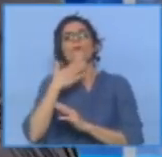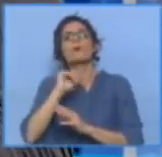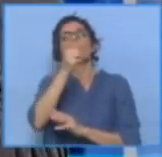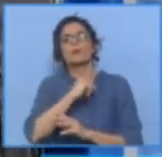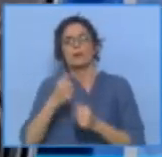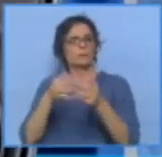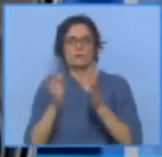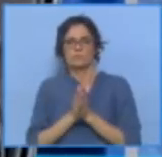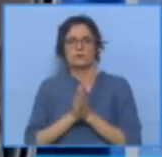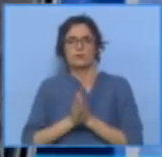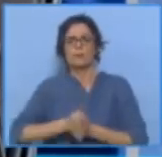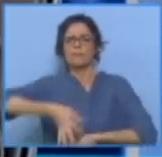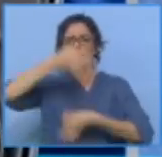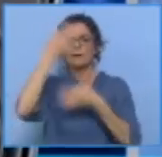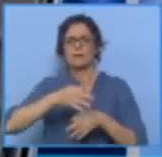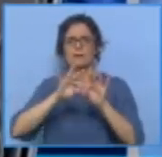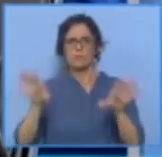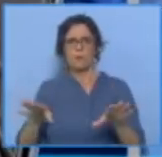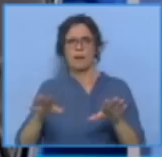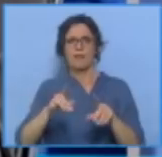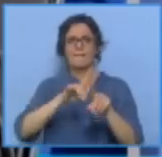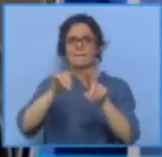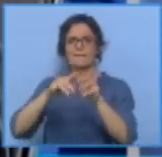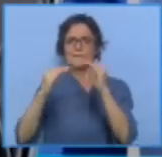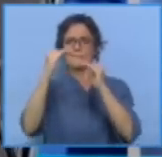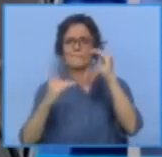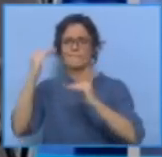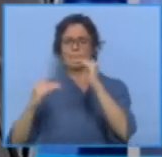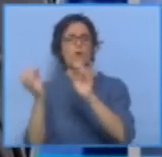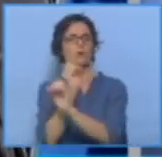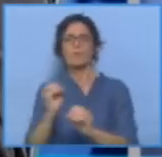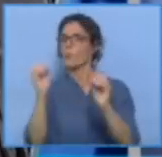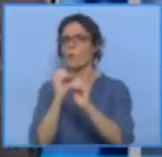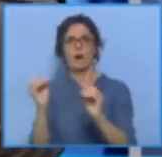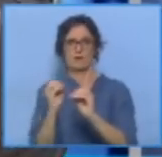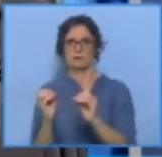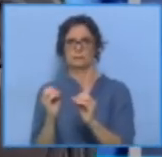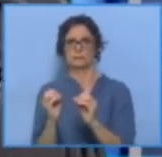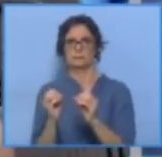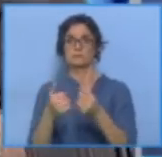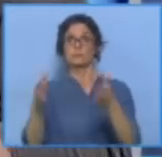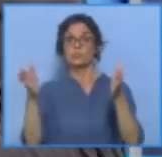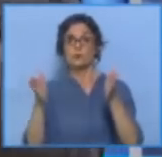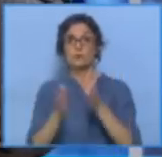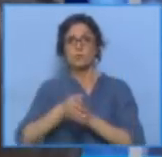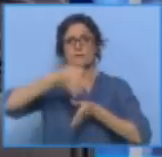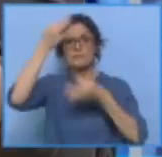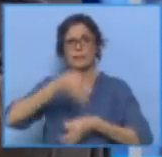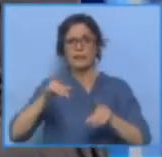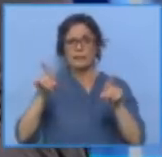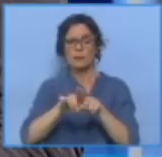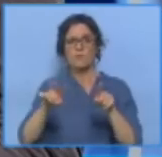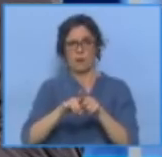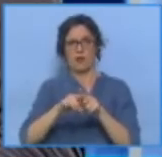não haja diferenças de raça, de género, de condição social. Nós temos todos a mesma dignidade. Nós somos